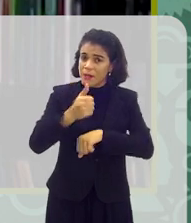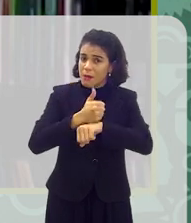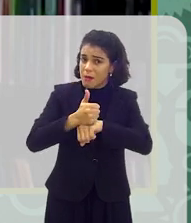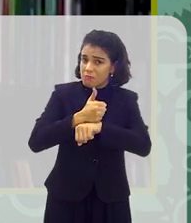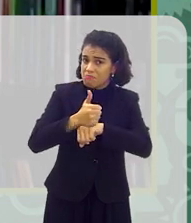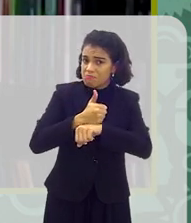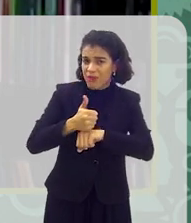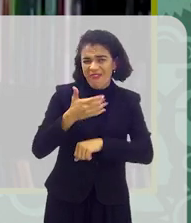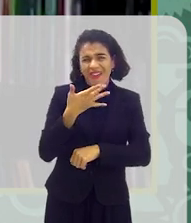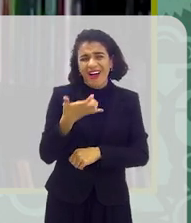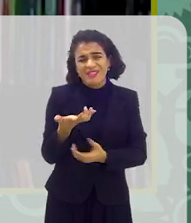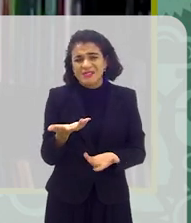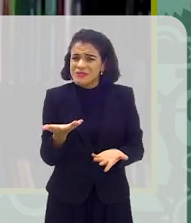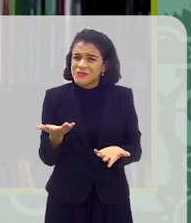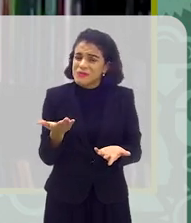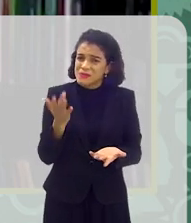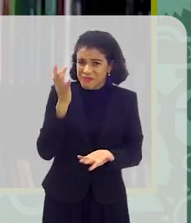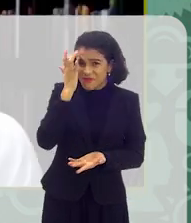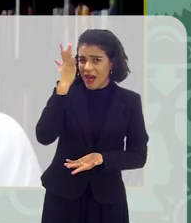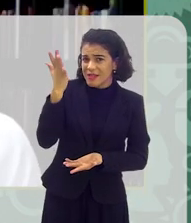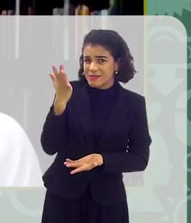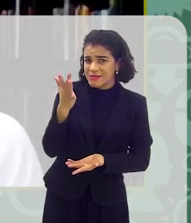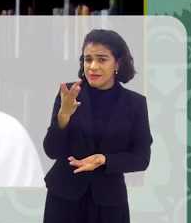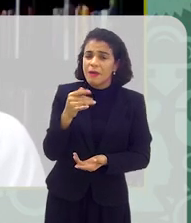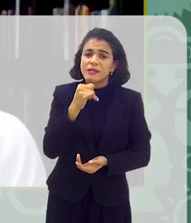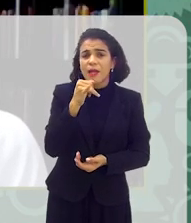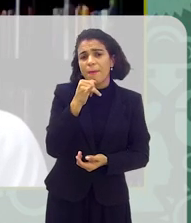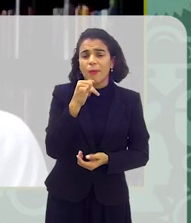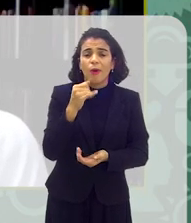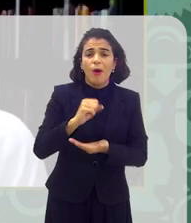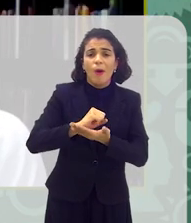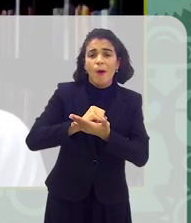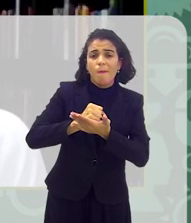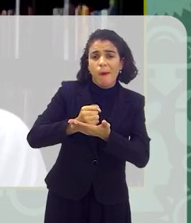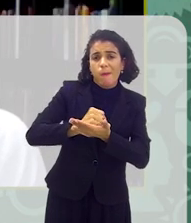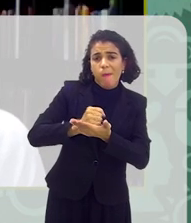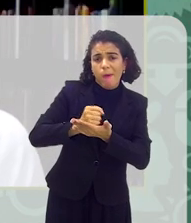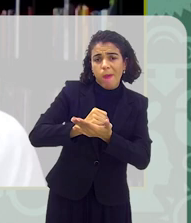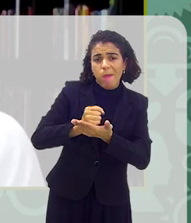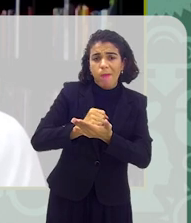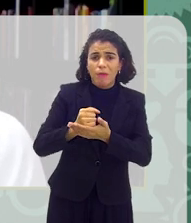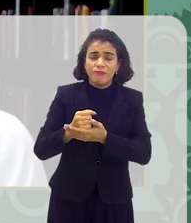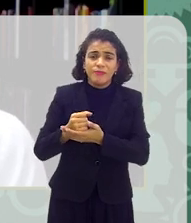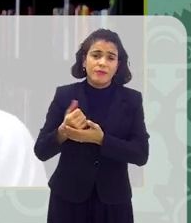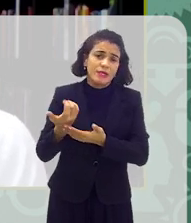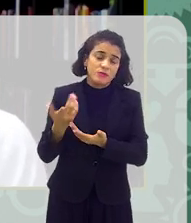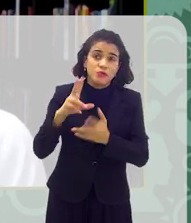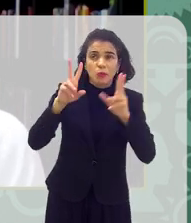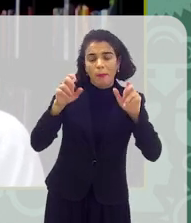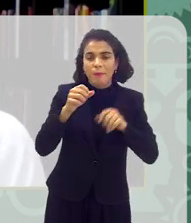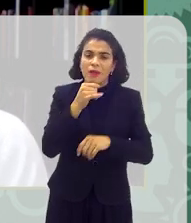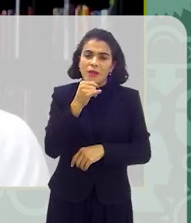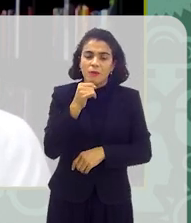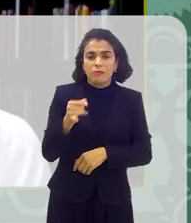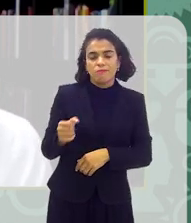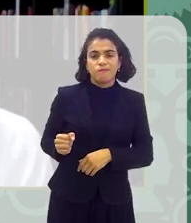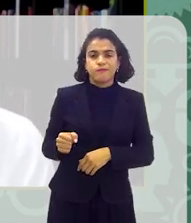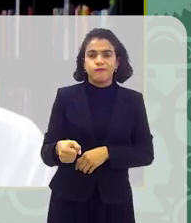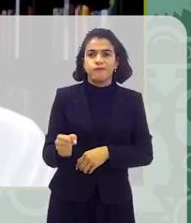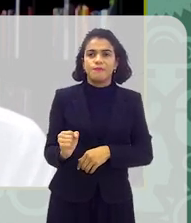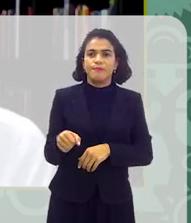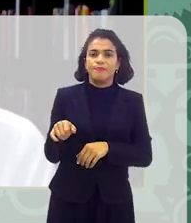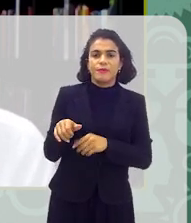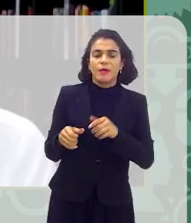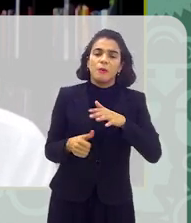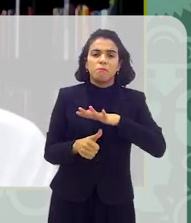profissão não é tão difícil, é relativamente fácil, né? Por exemplo, aprender a ser piloto não é tão difícil, os conceitos de viação, mas saber